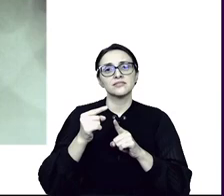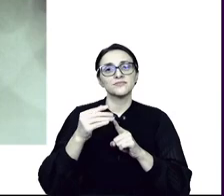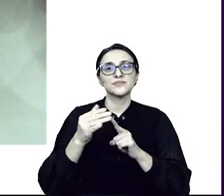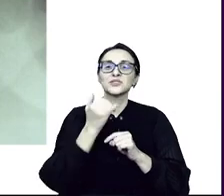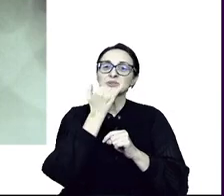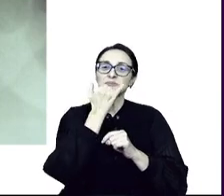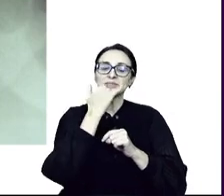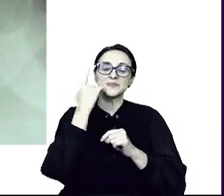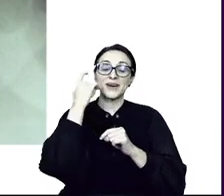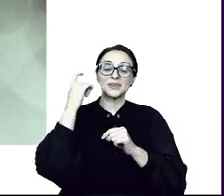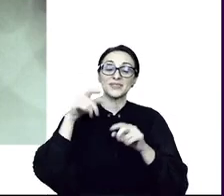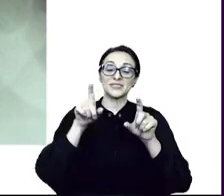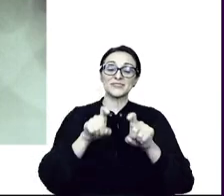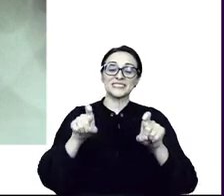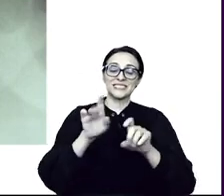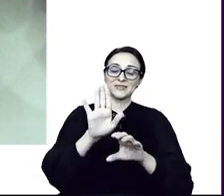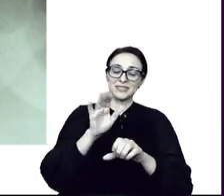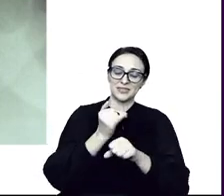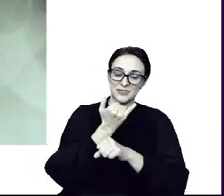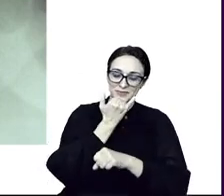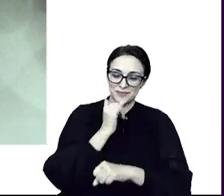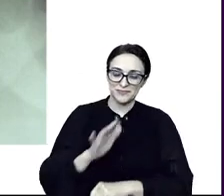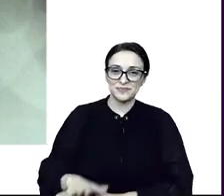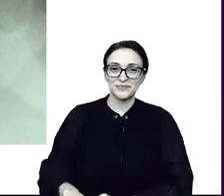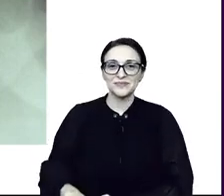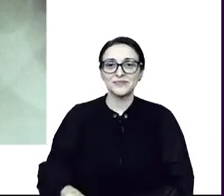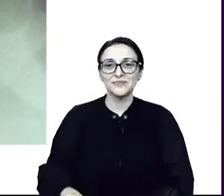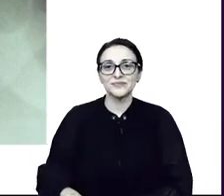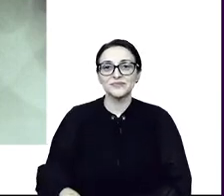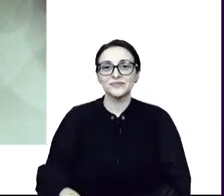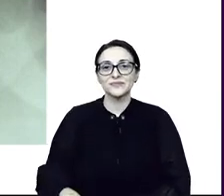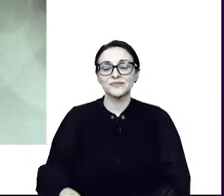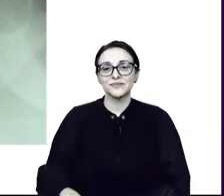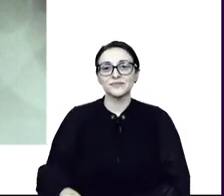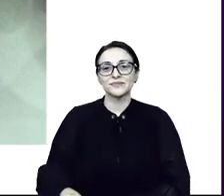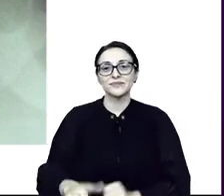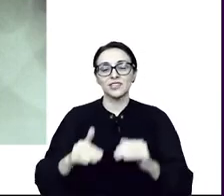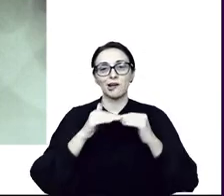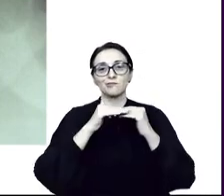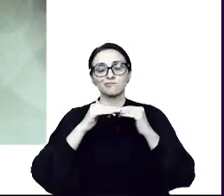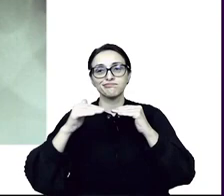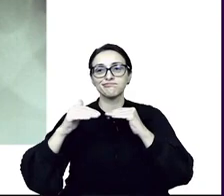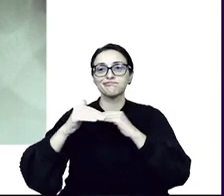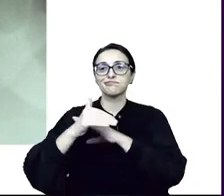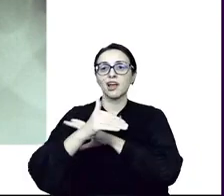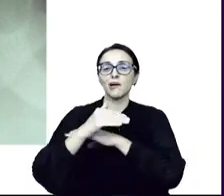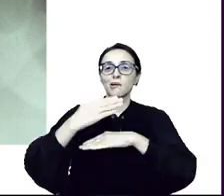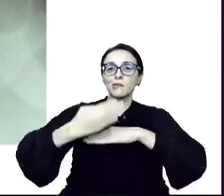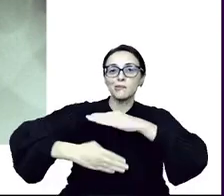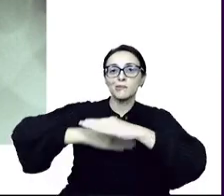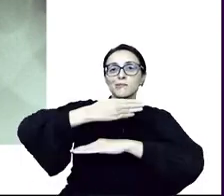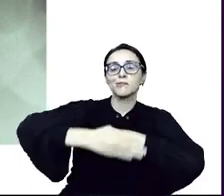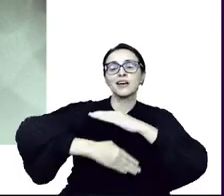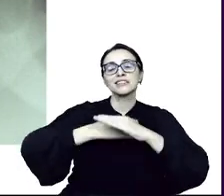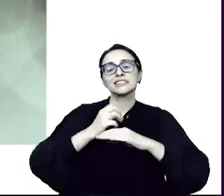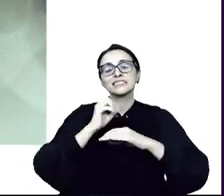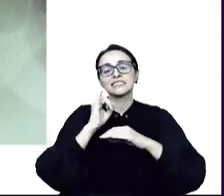Opa, calma aí que veio um barulho diferente. Que, devido a uma estabilização, às vezes, se você tiver